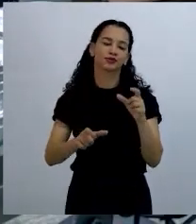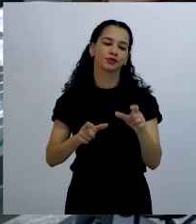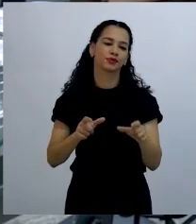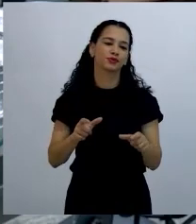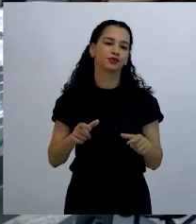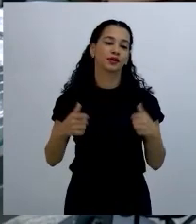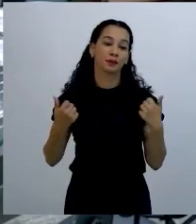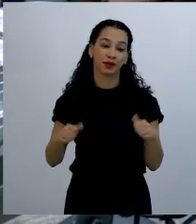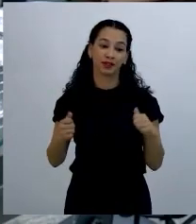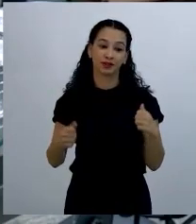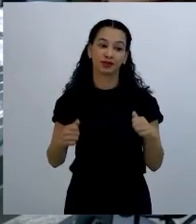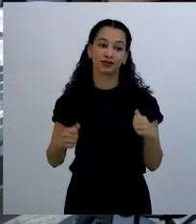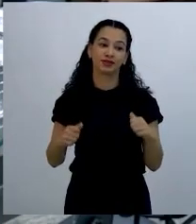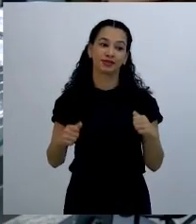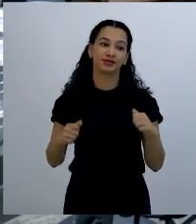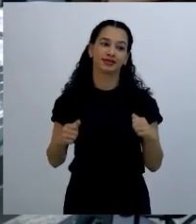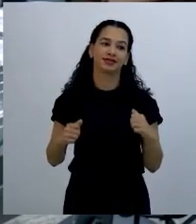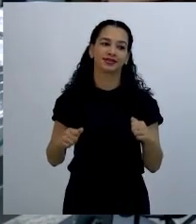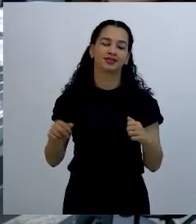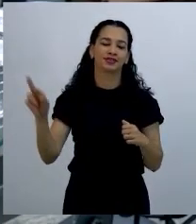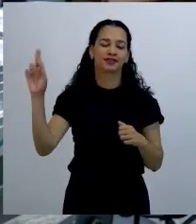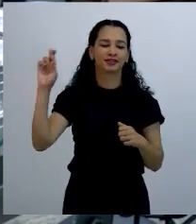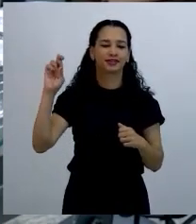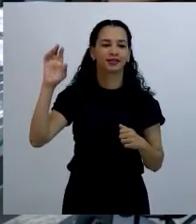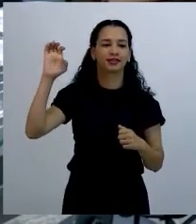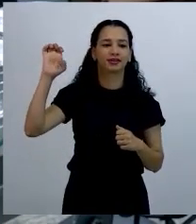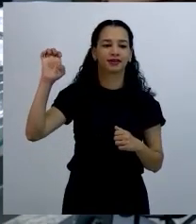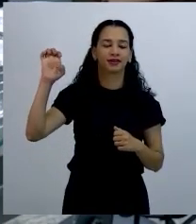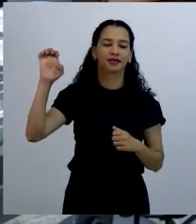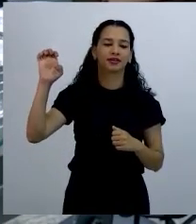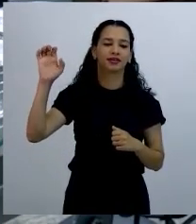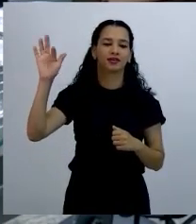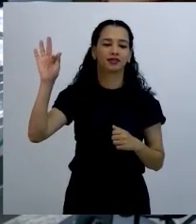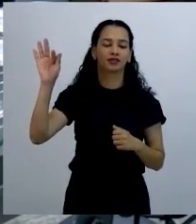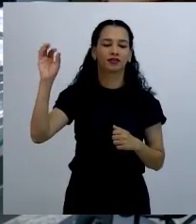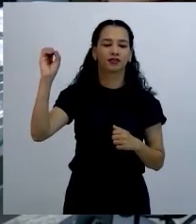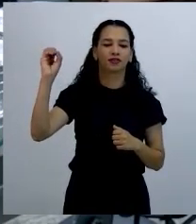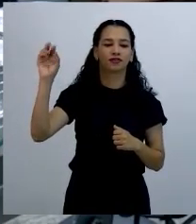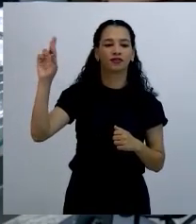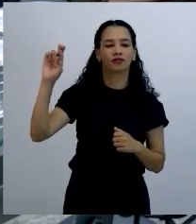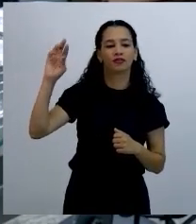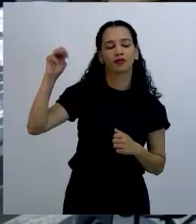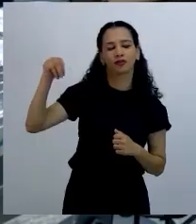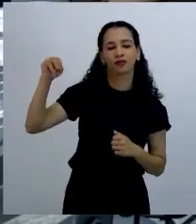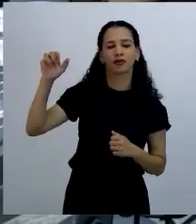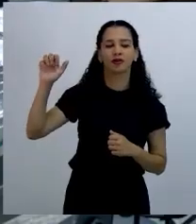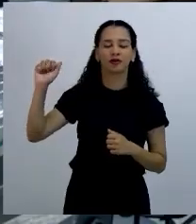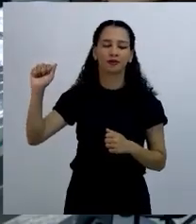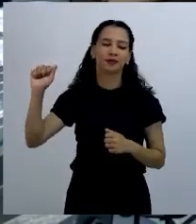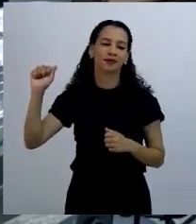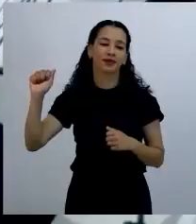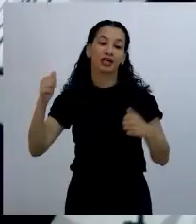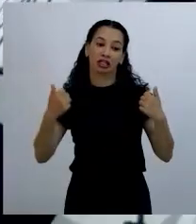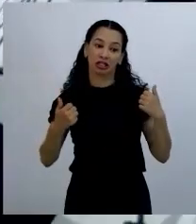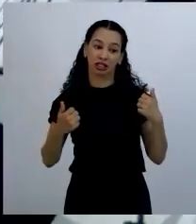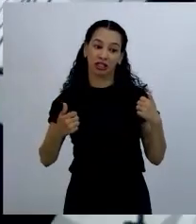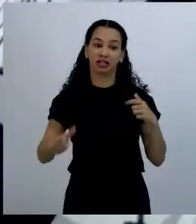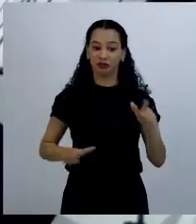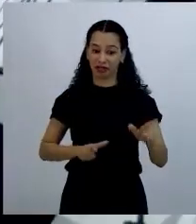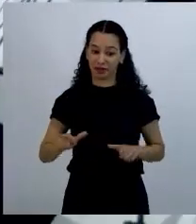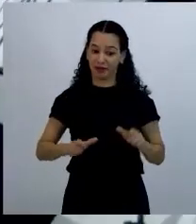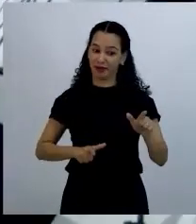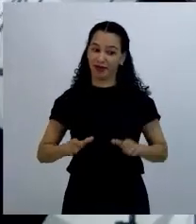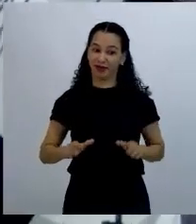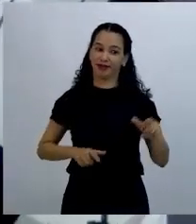Eita que tá dando trabalho aos anjos hein meu irmão tá dando trabalho aos anjos mas olha todos nós estamos